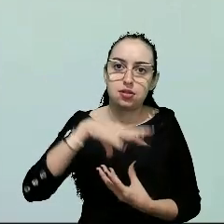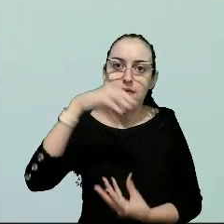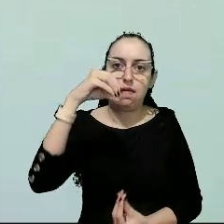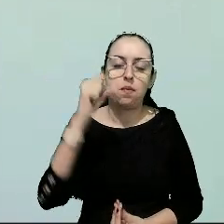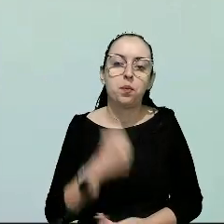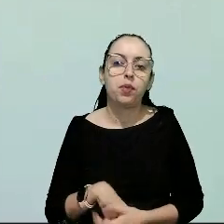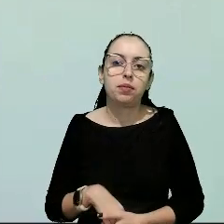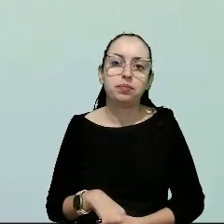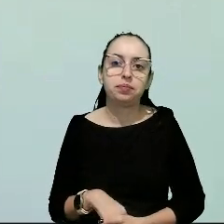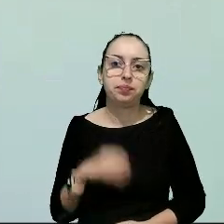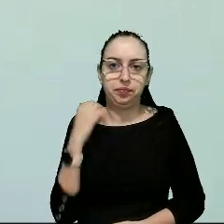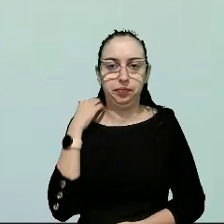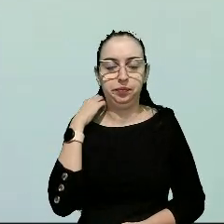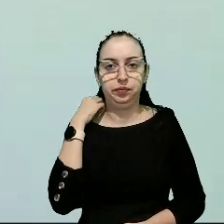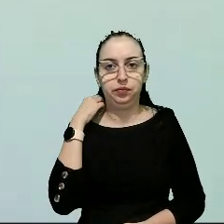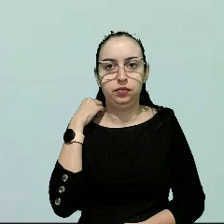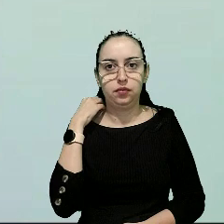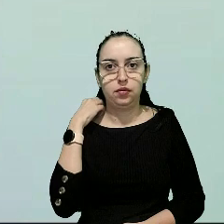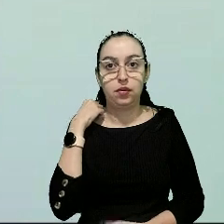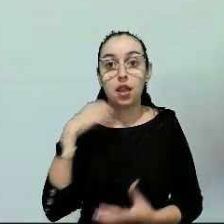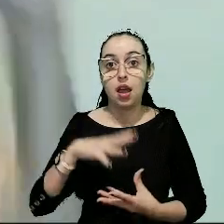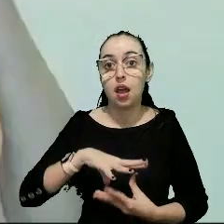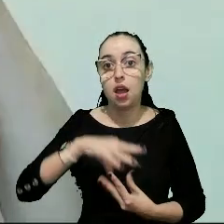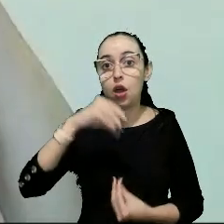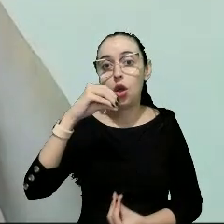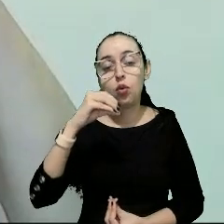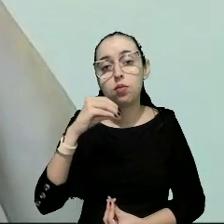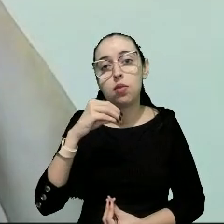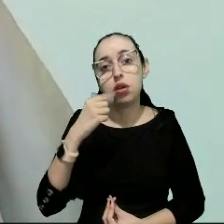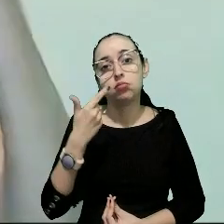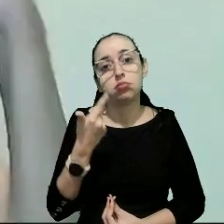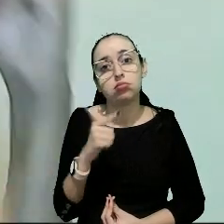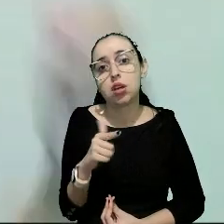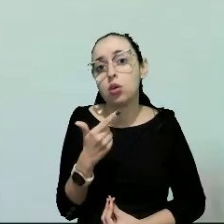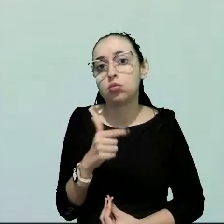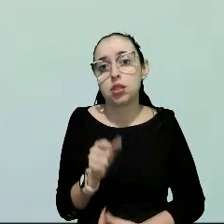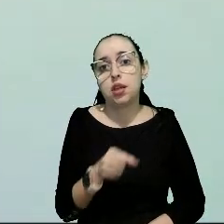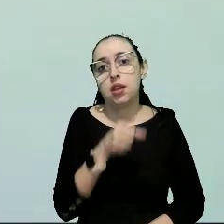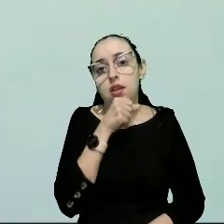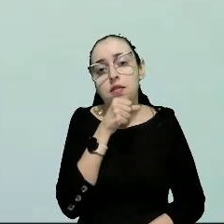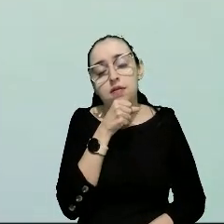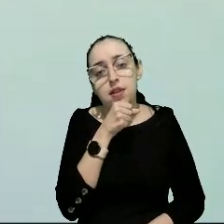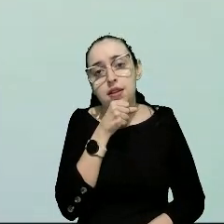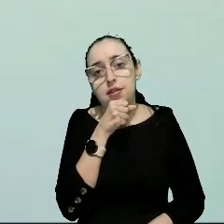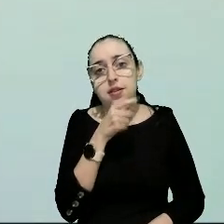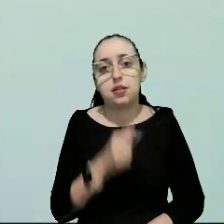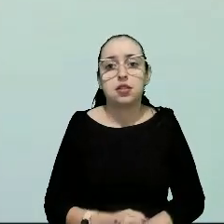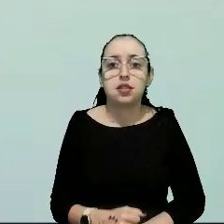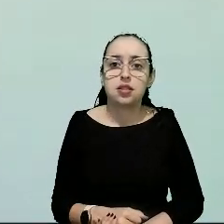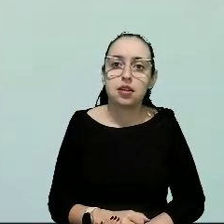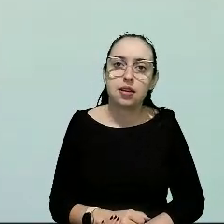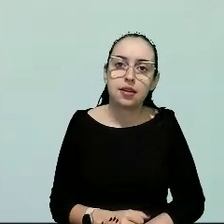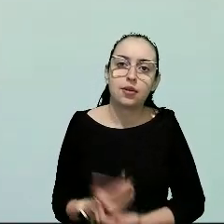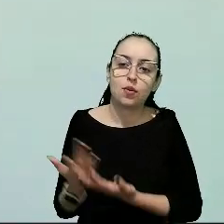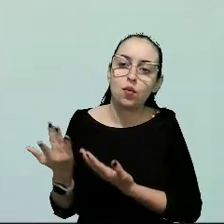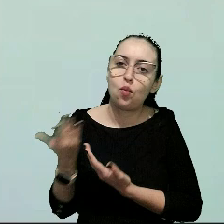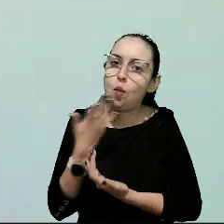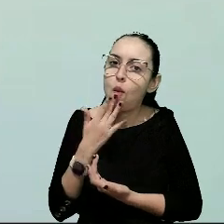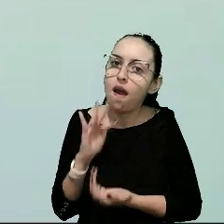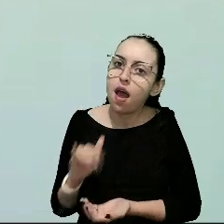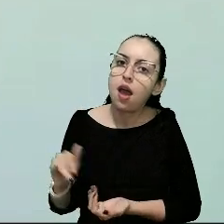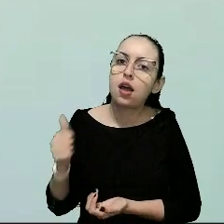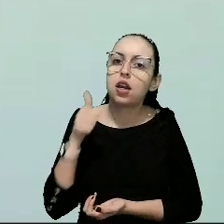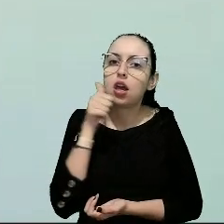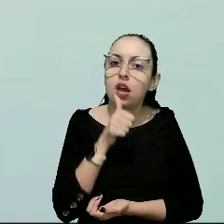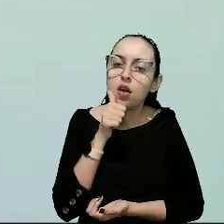da minha alma. E a alma não envelhece. Eu sou a mesma menina